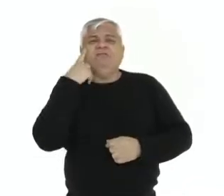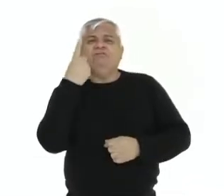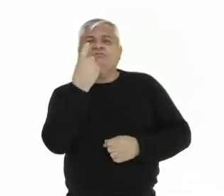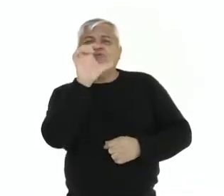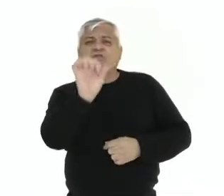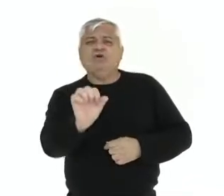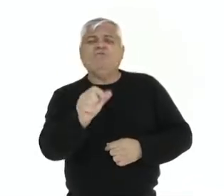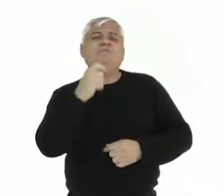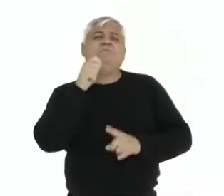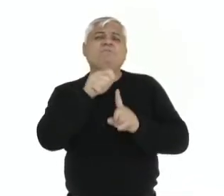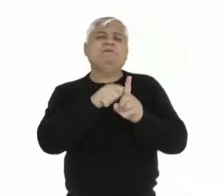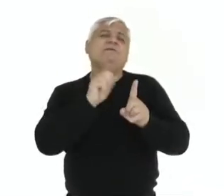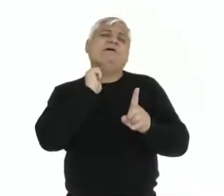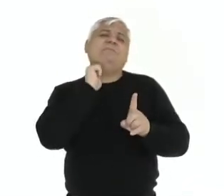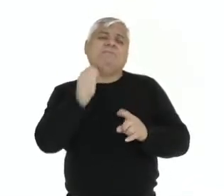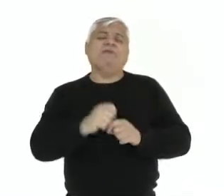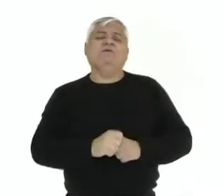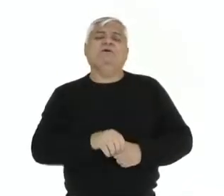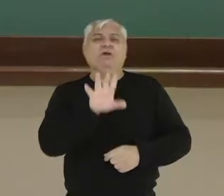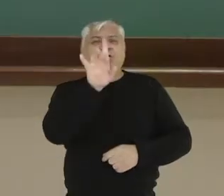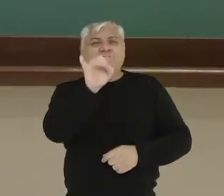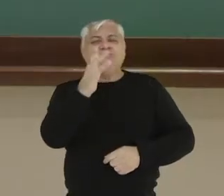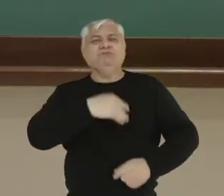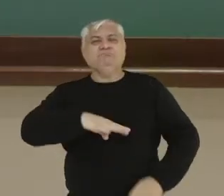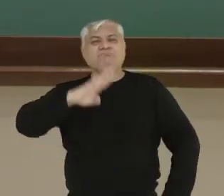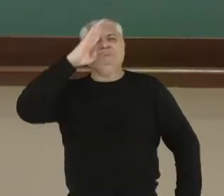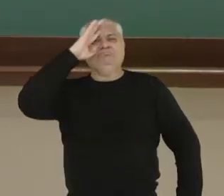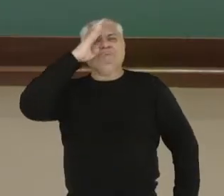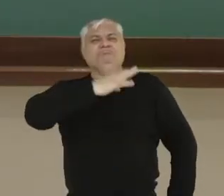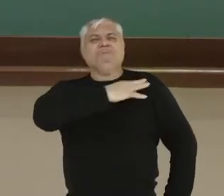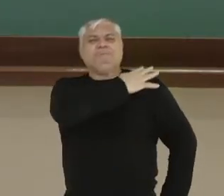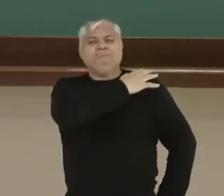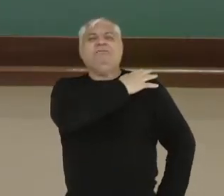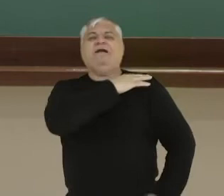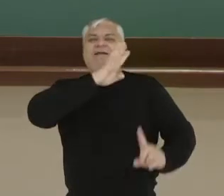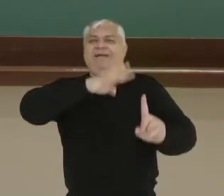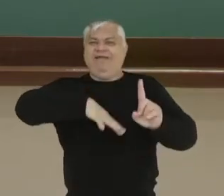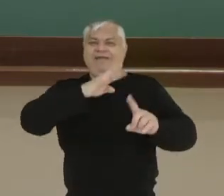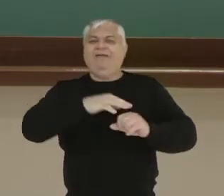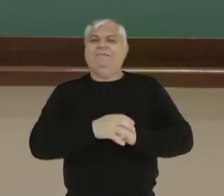do Exército, né? E essa data ela faz alusão, né, ao ano de